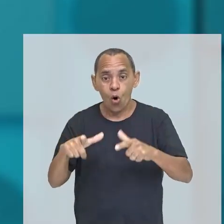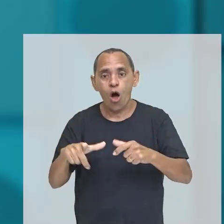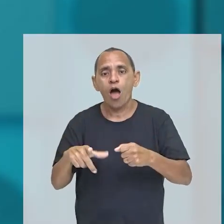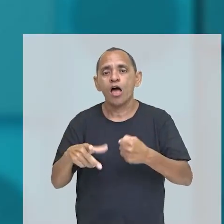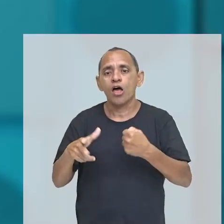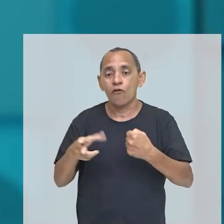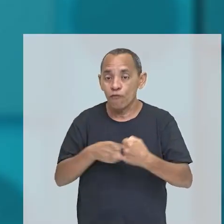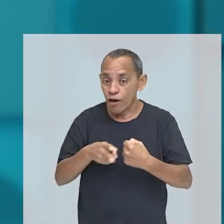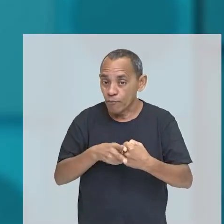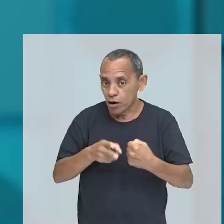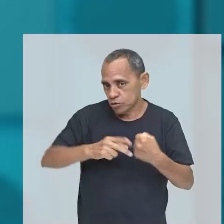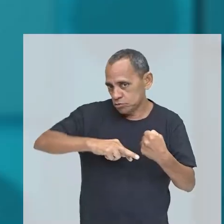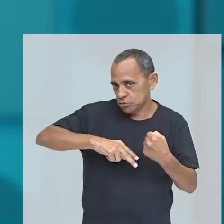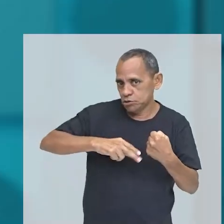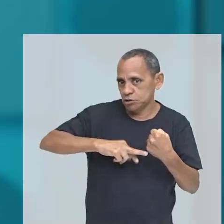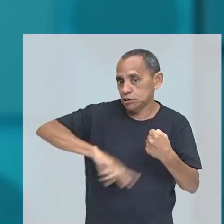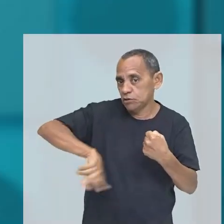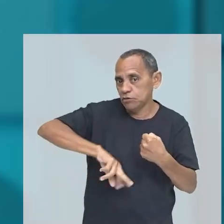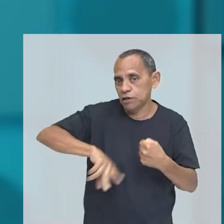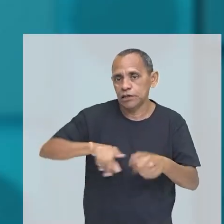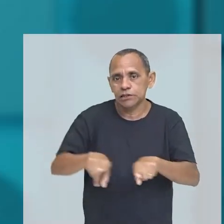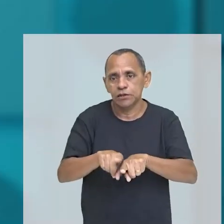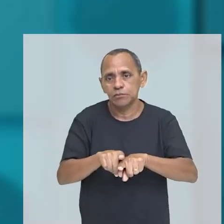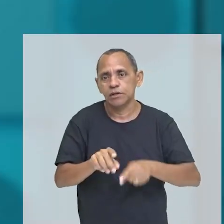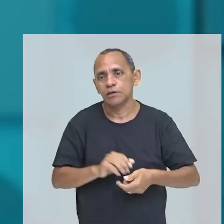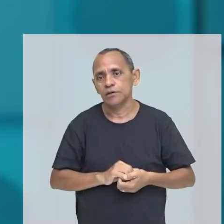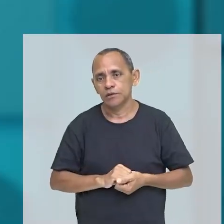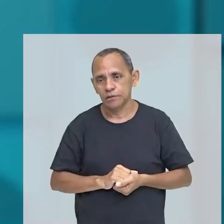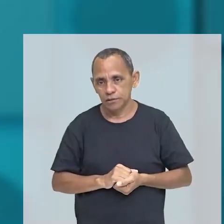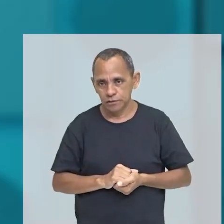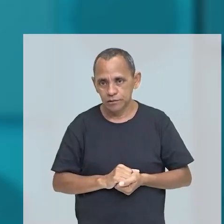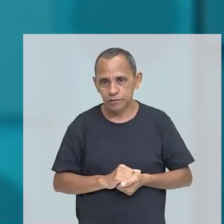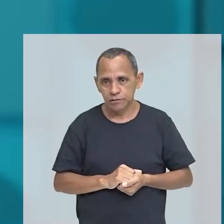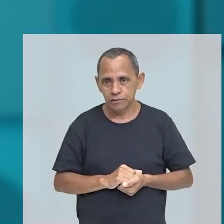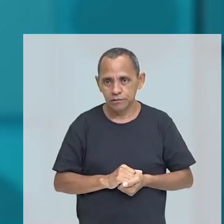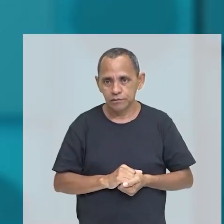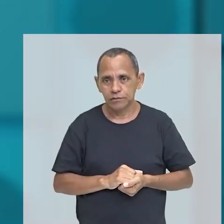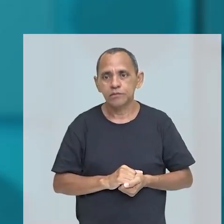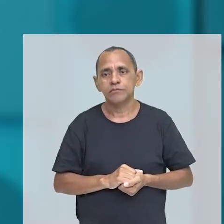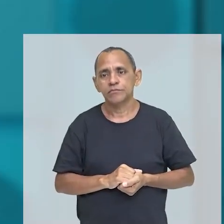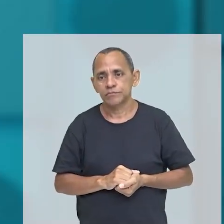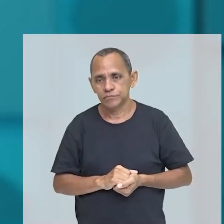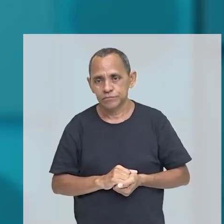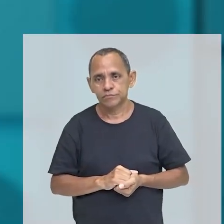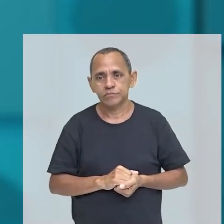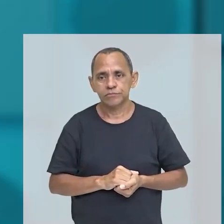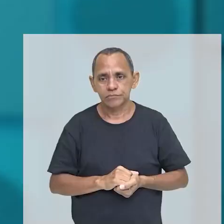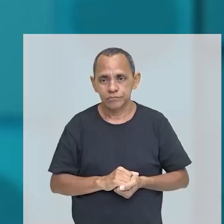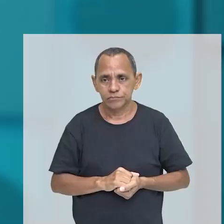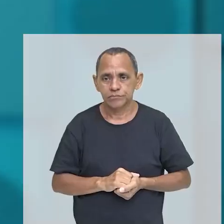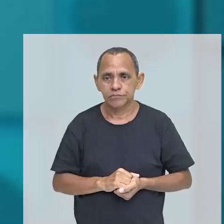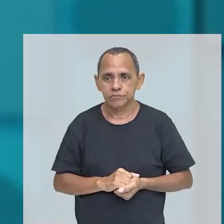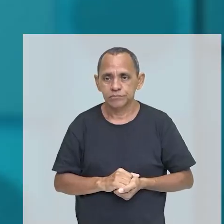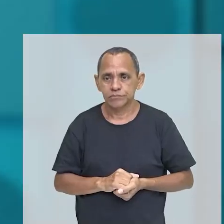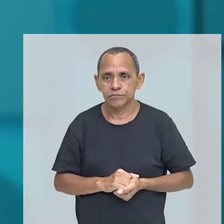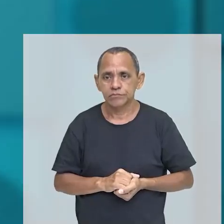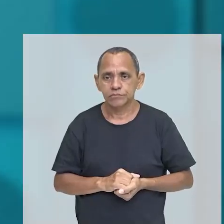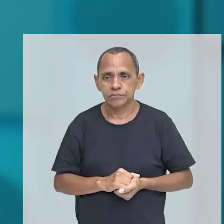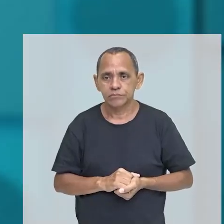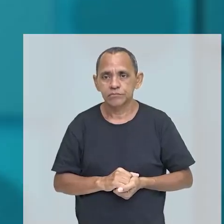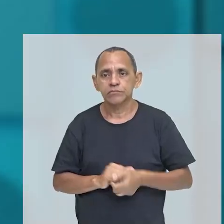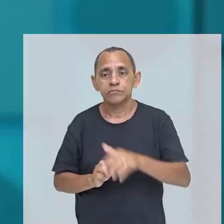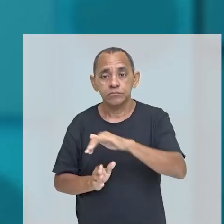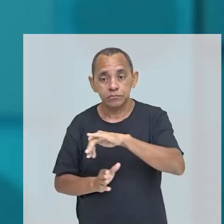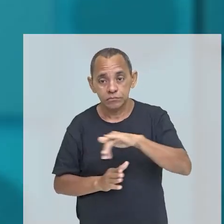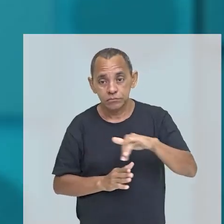de texto escrito ali, né, porque falado não vai ter no sinal de trânsito, então nós estamos diante de uma linguagem verbal. Vou mostrar